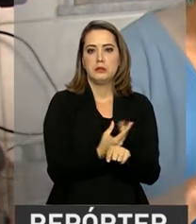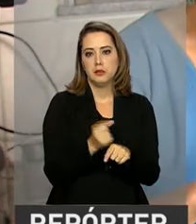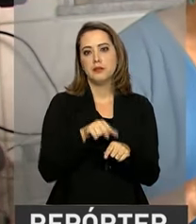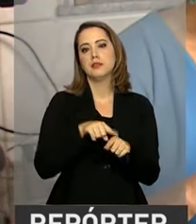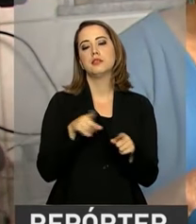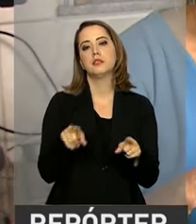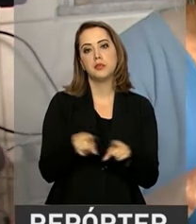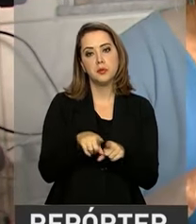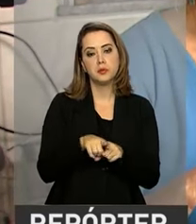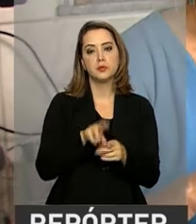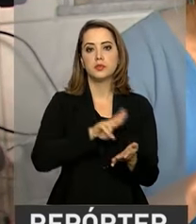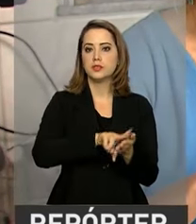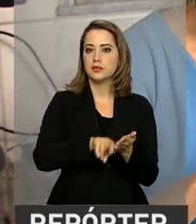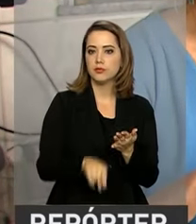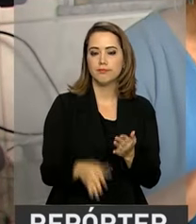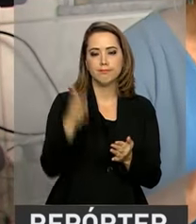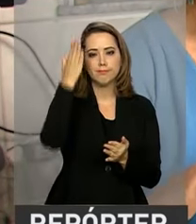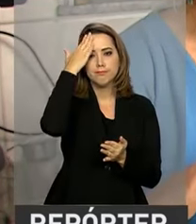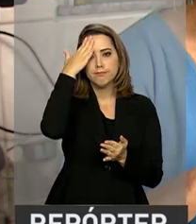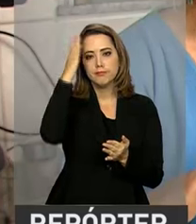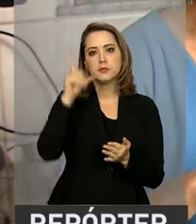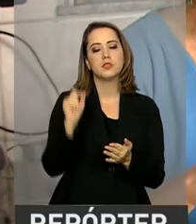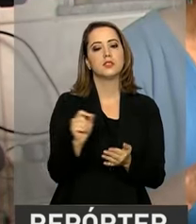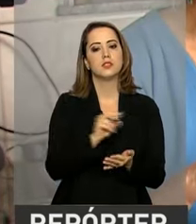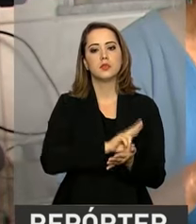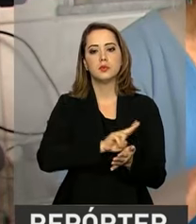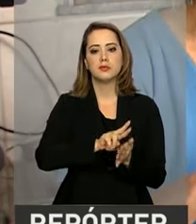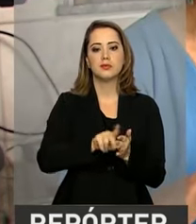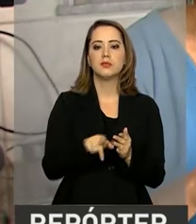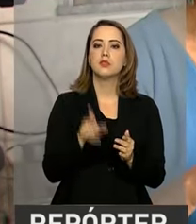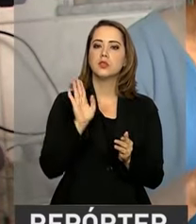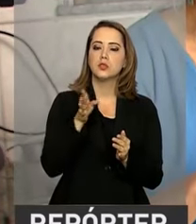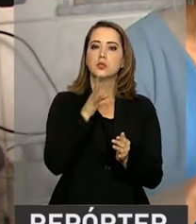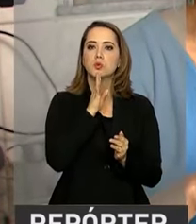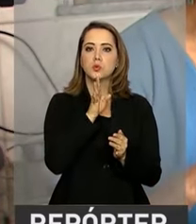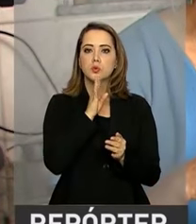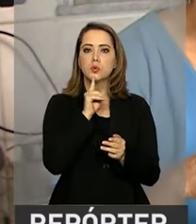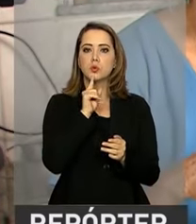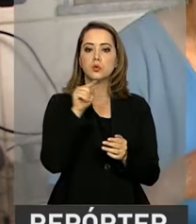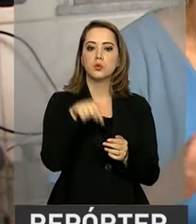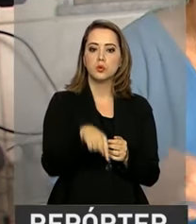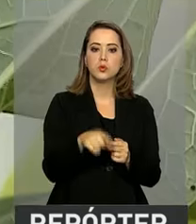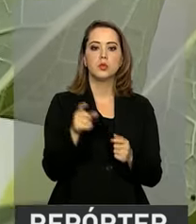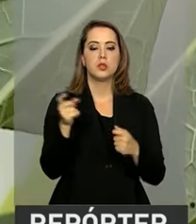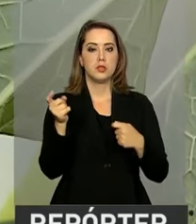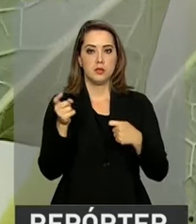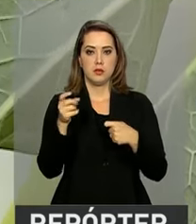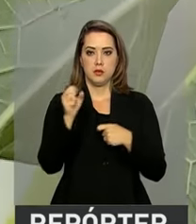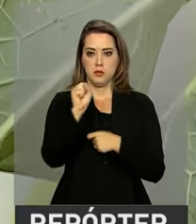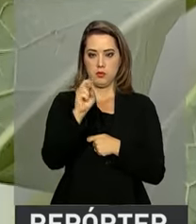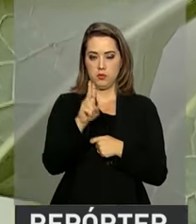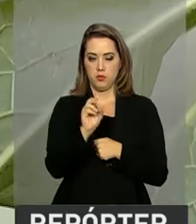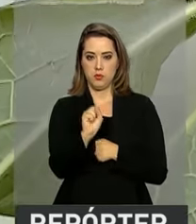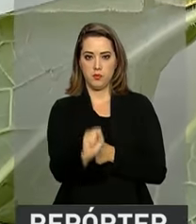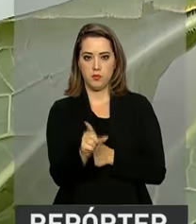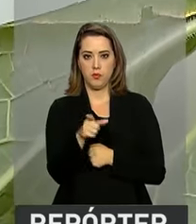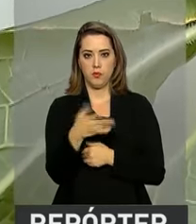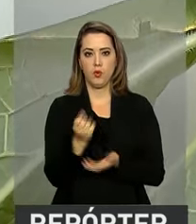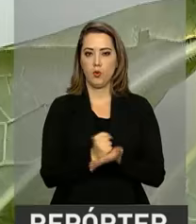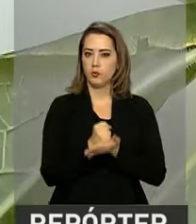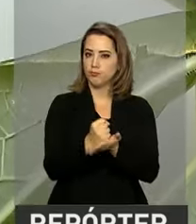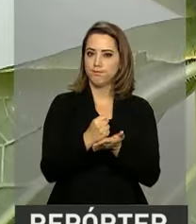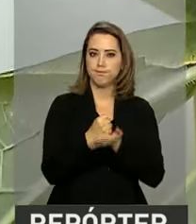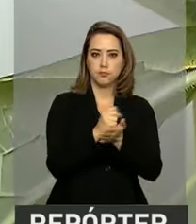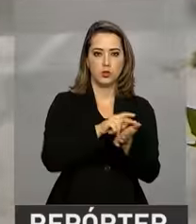sabedoria popular e que são reconhecidas pela medicina e pelo sistema único de saúde para aumentar a oferta de